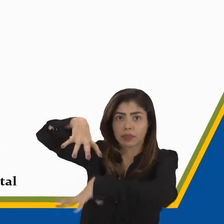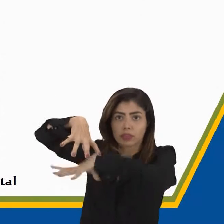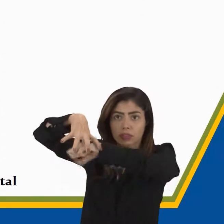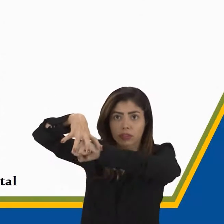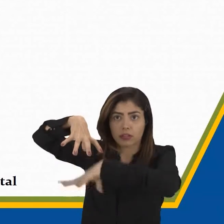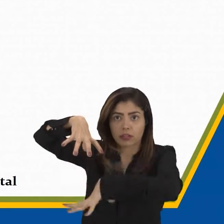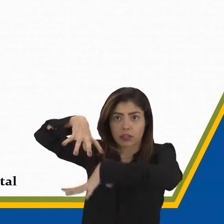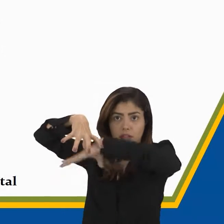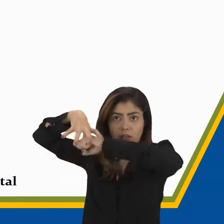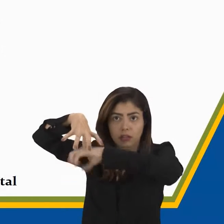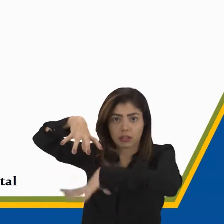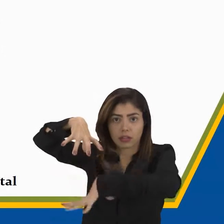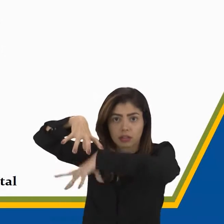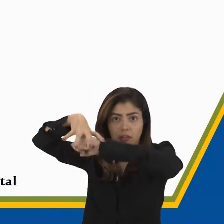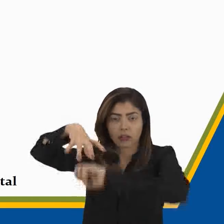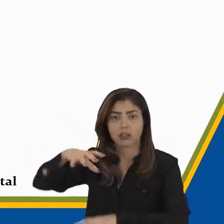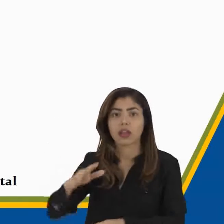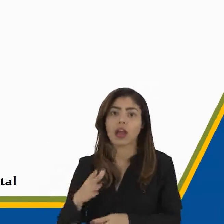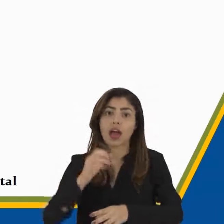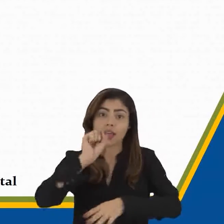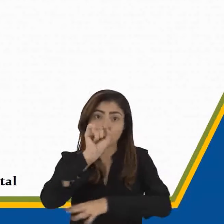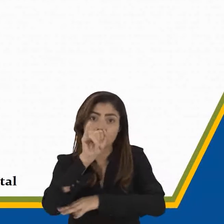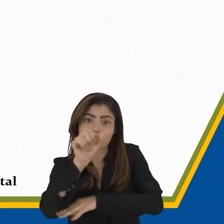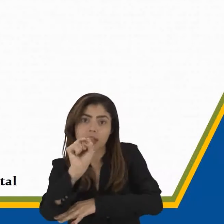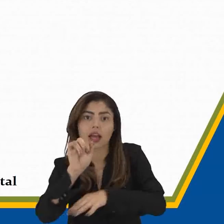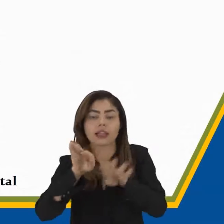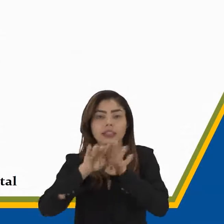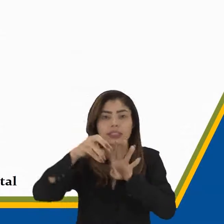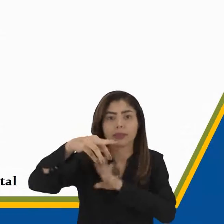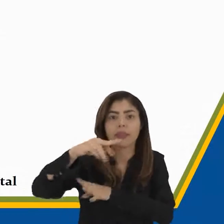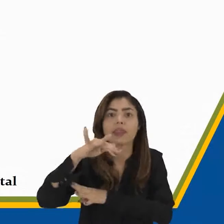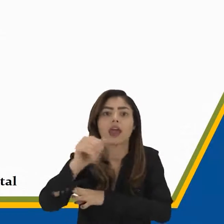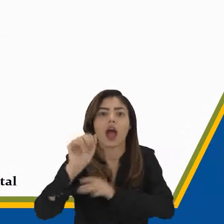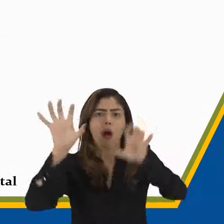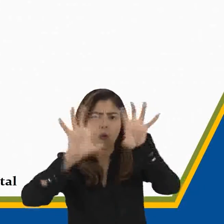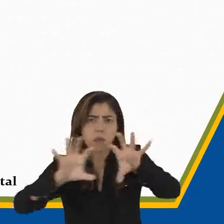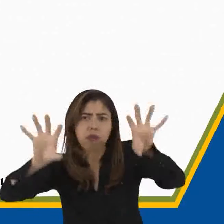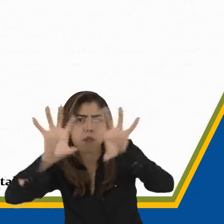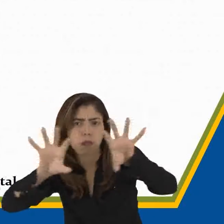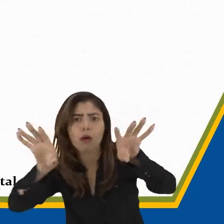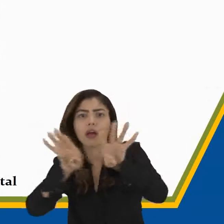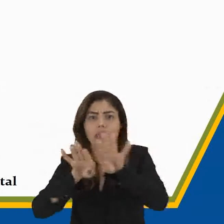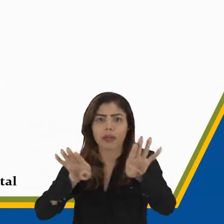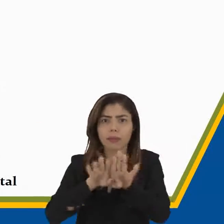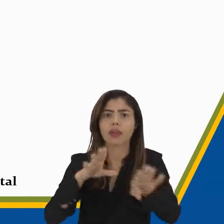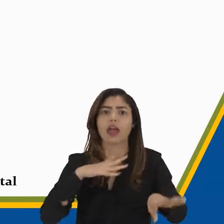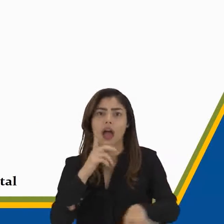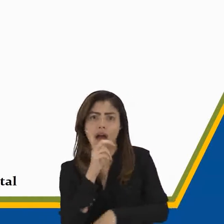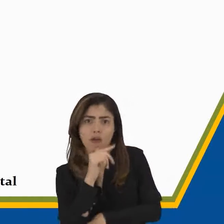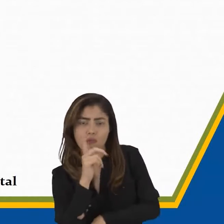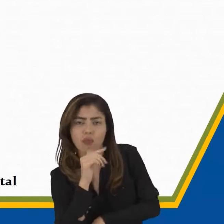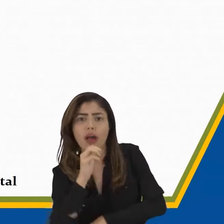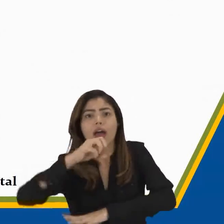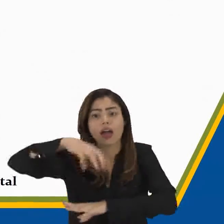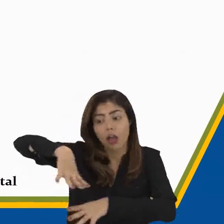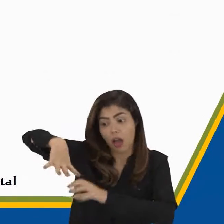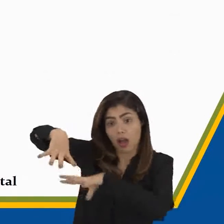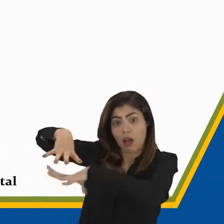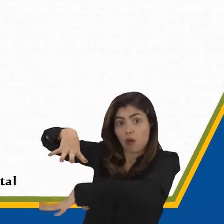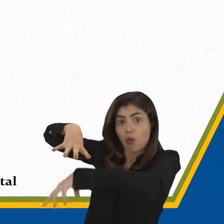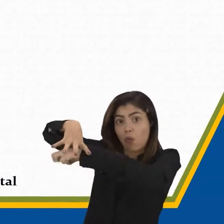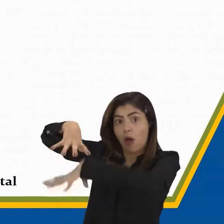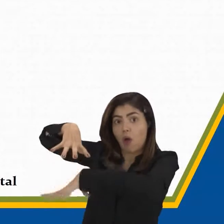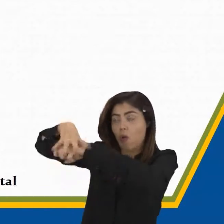água e sais minerais. Então, para que ocorra a fotossíntese, nós vamos precisar de gás carbônico, água, sais minerais,